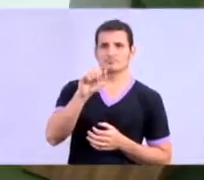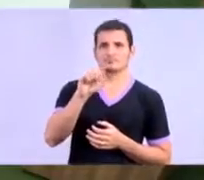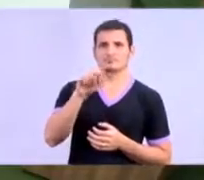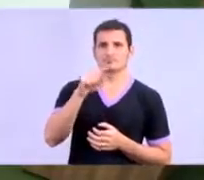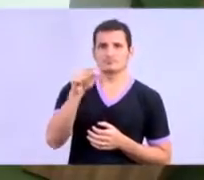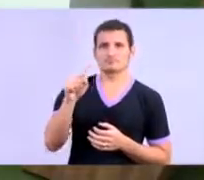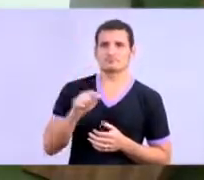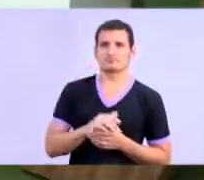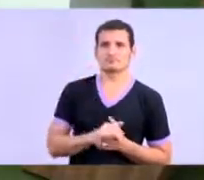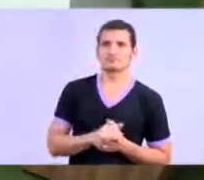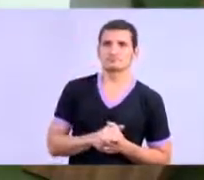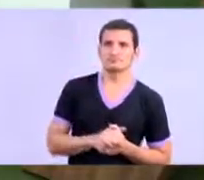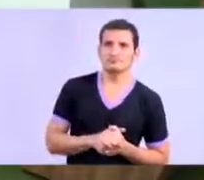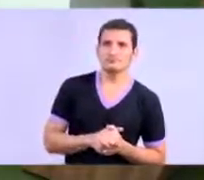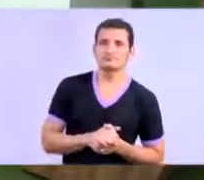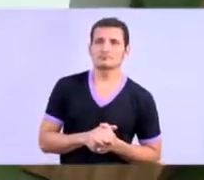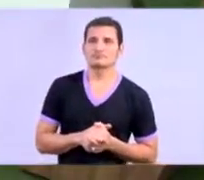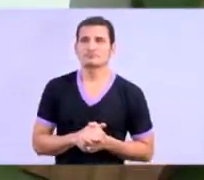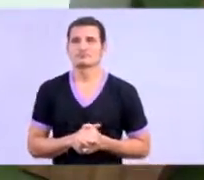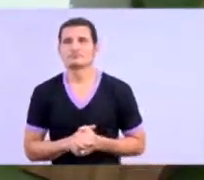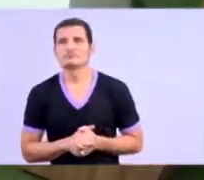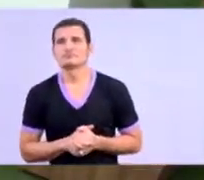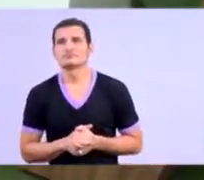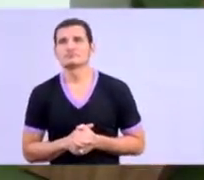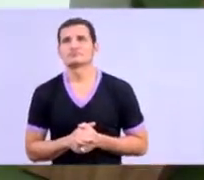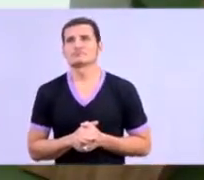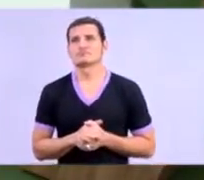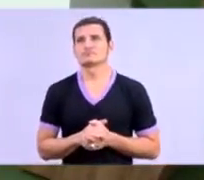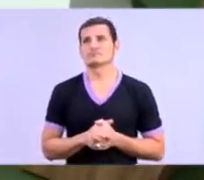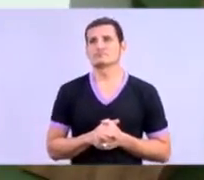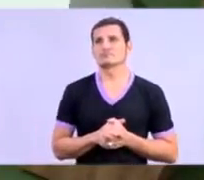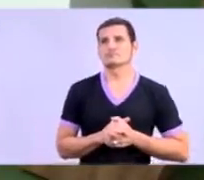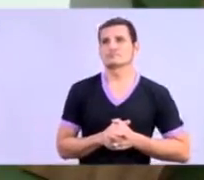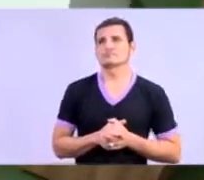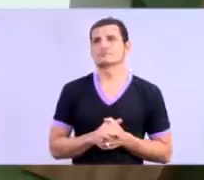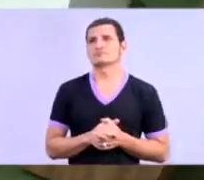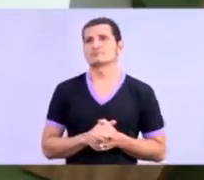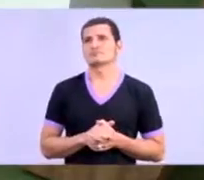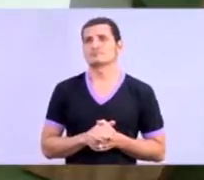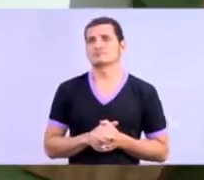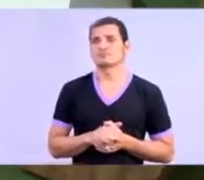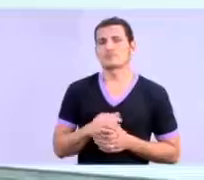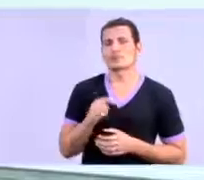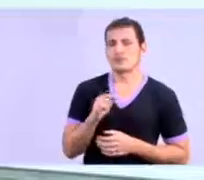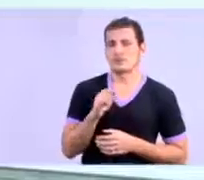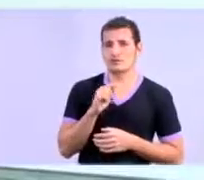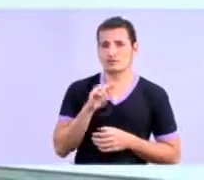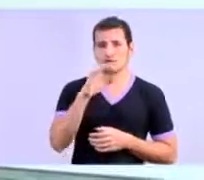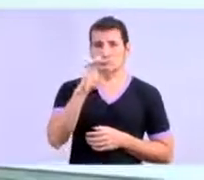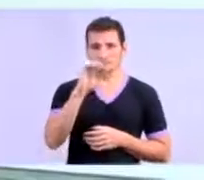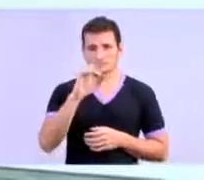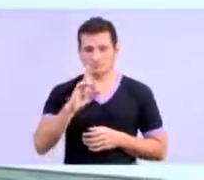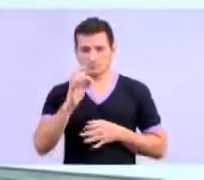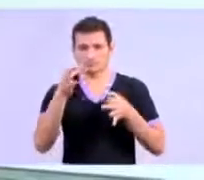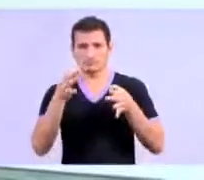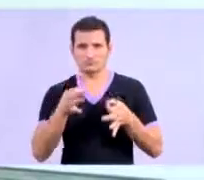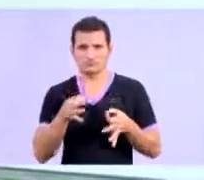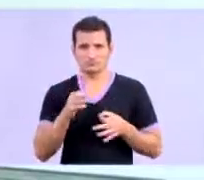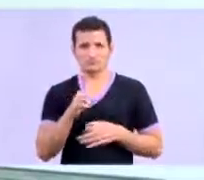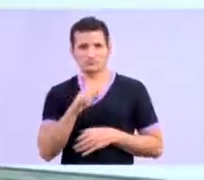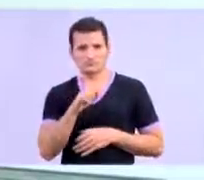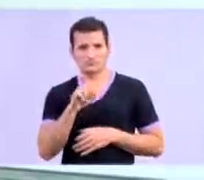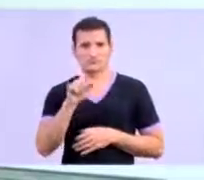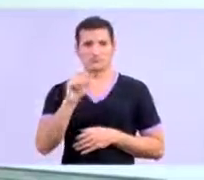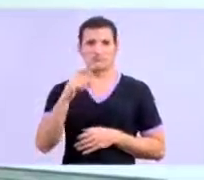sessão. Aí chega, não, beleza, passamos por isso. Será que a gente está com a codificação correta, né, de apresentação?